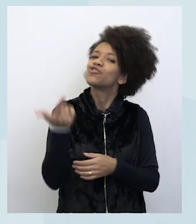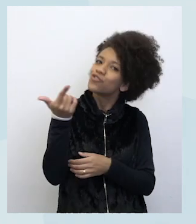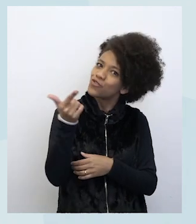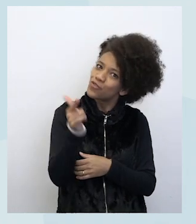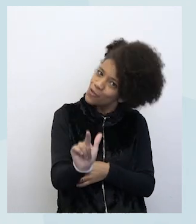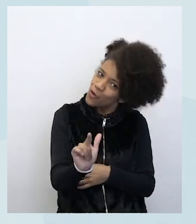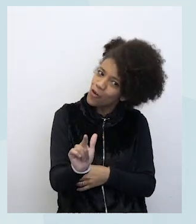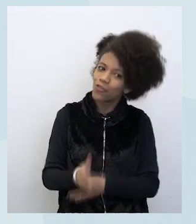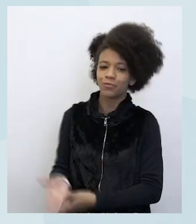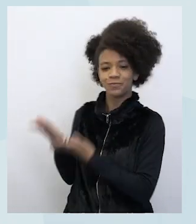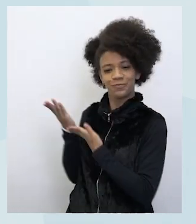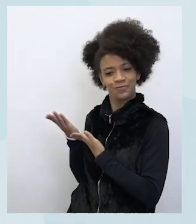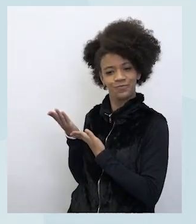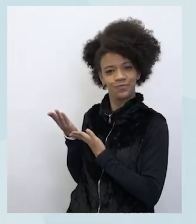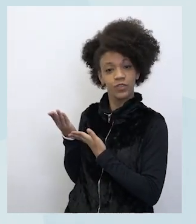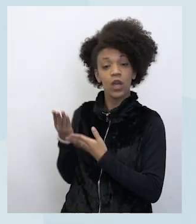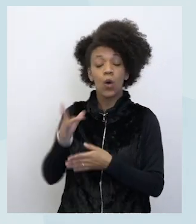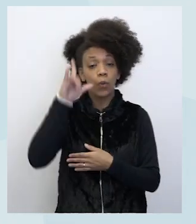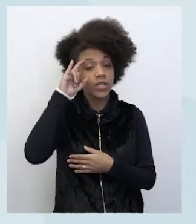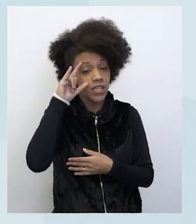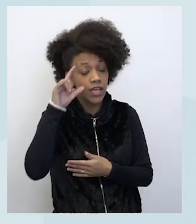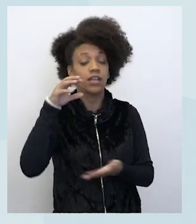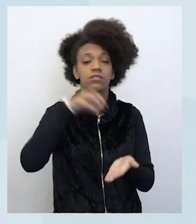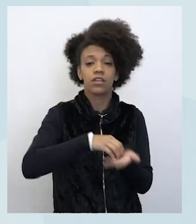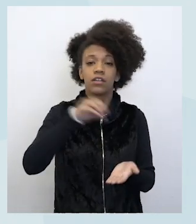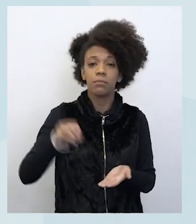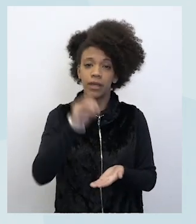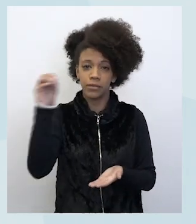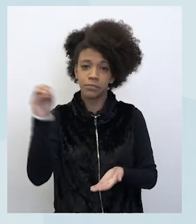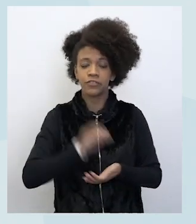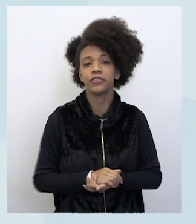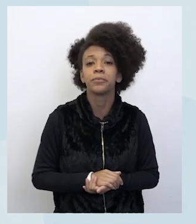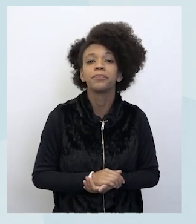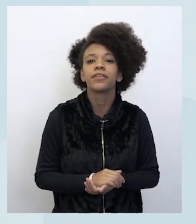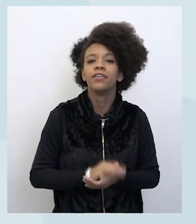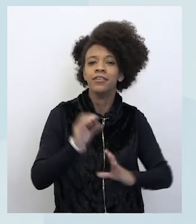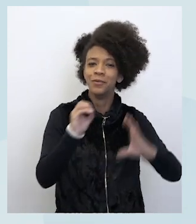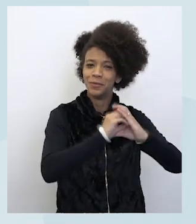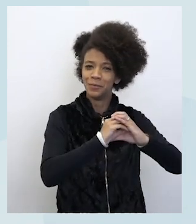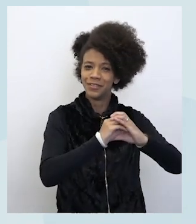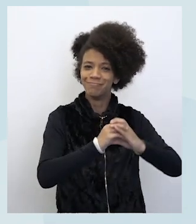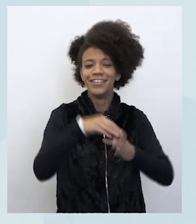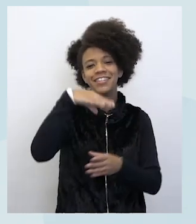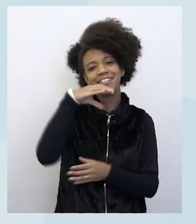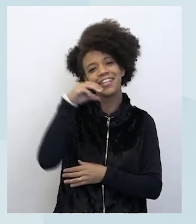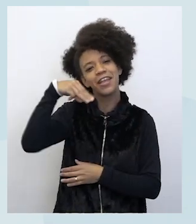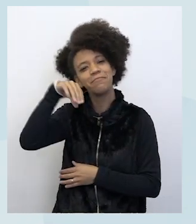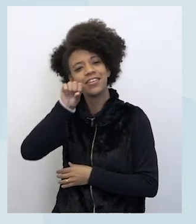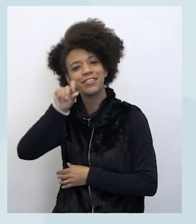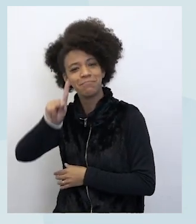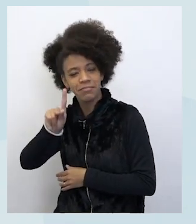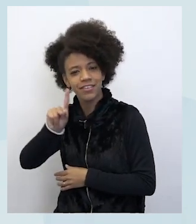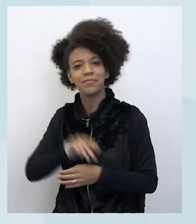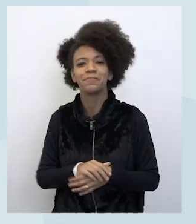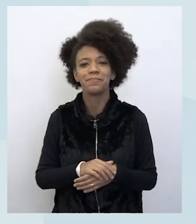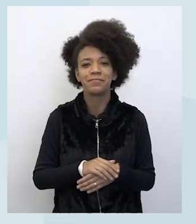novo o endereço do Instagram do Centro de Mídia, @Centro de Mídia SP, e